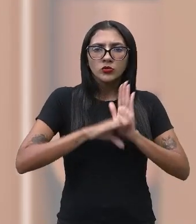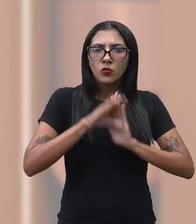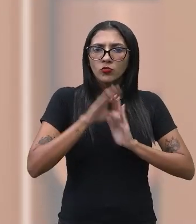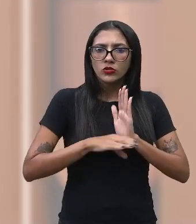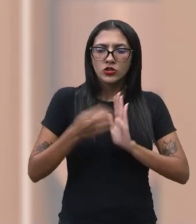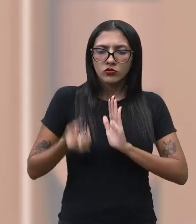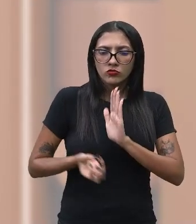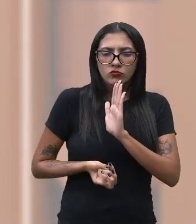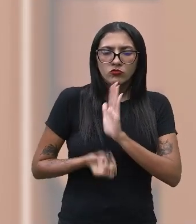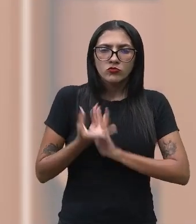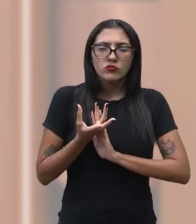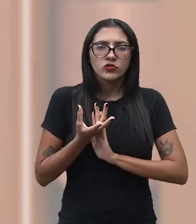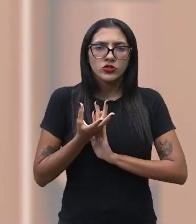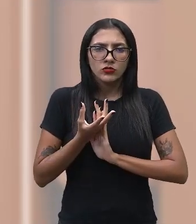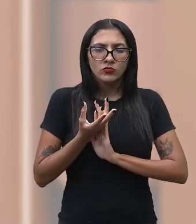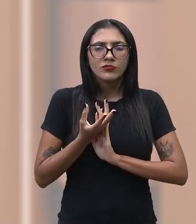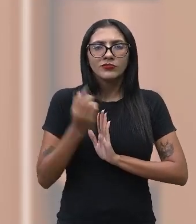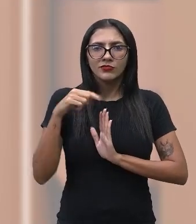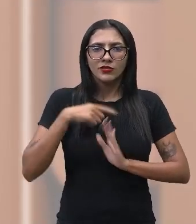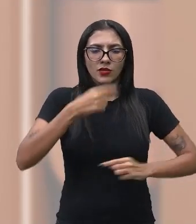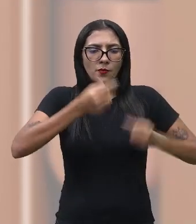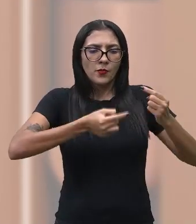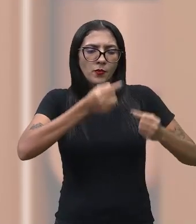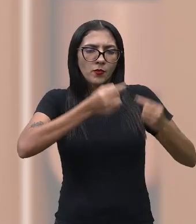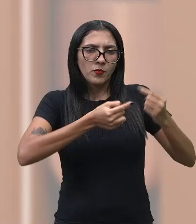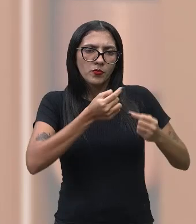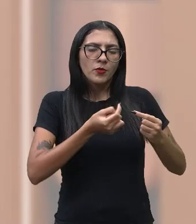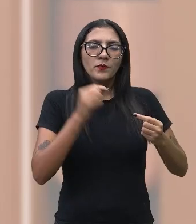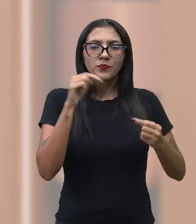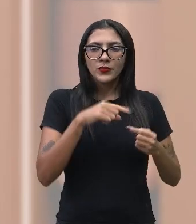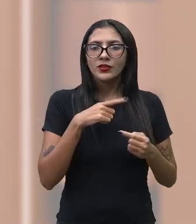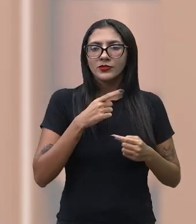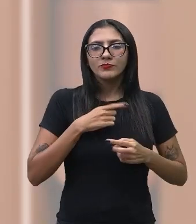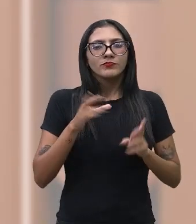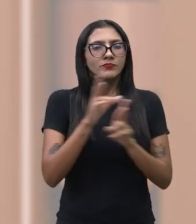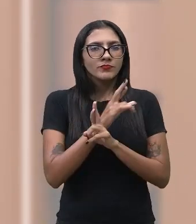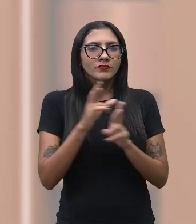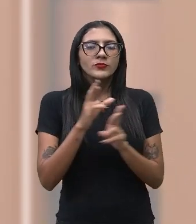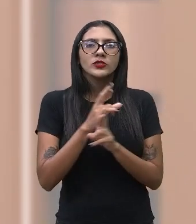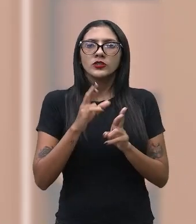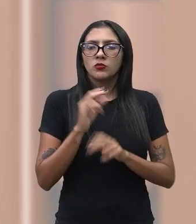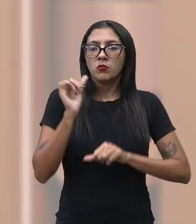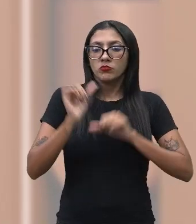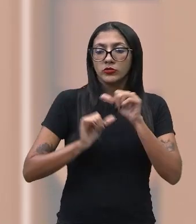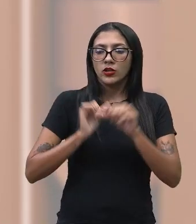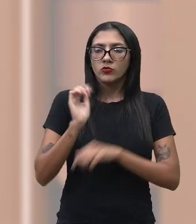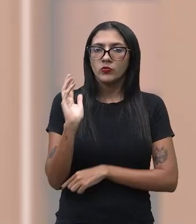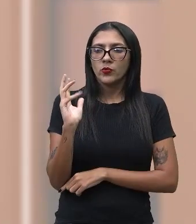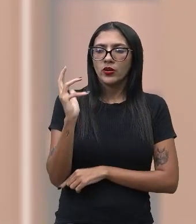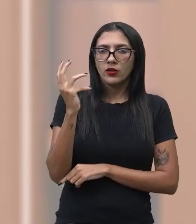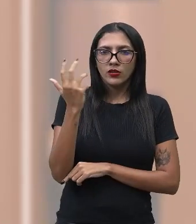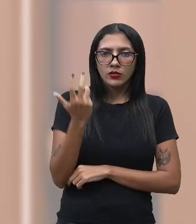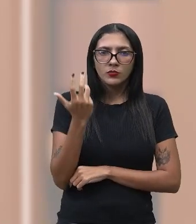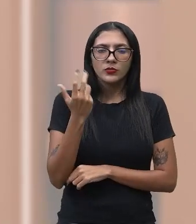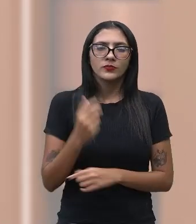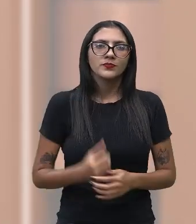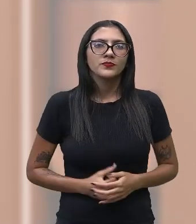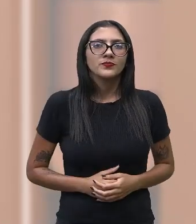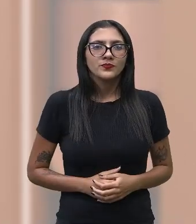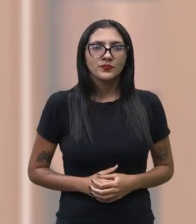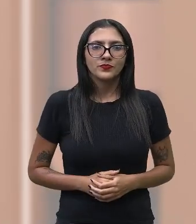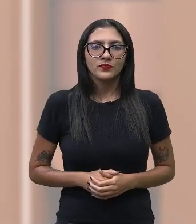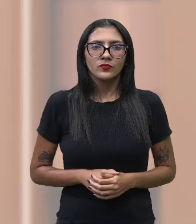dos debates da Eco 92, eles estão relacionados aí às mudanças climáticas, né,